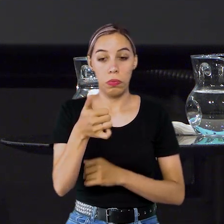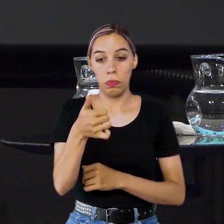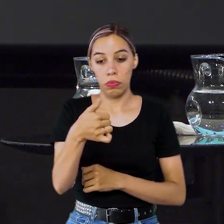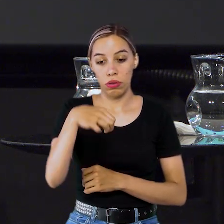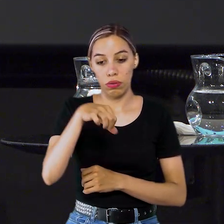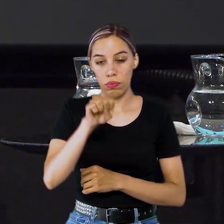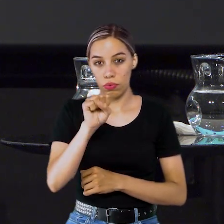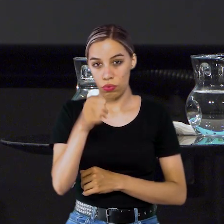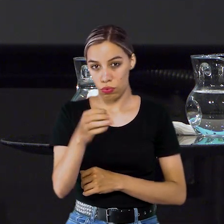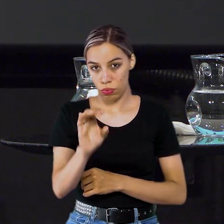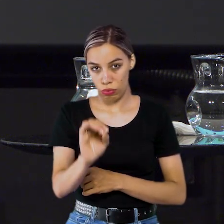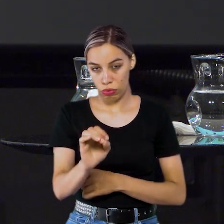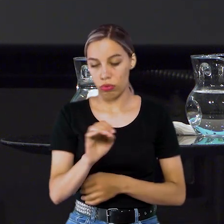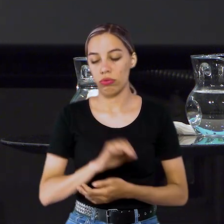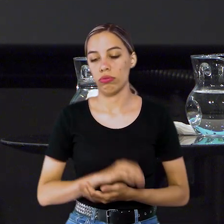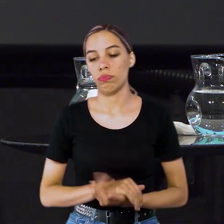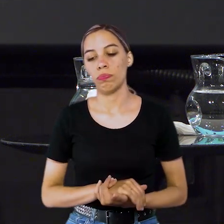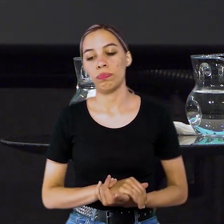E